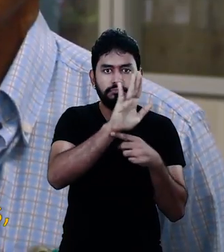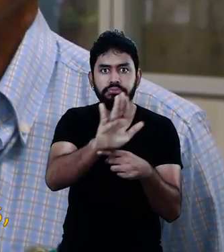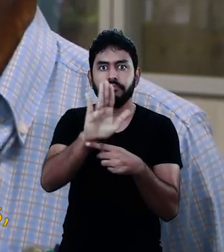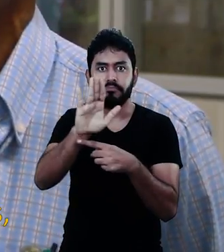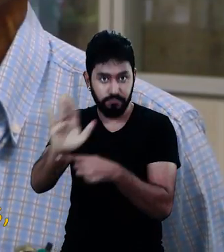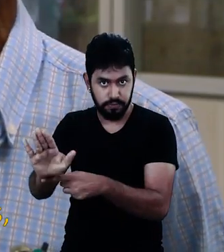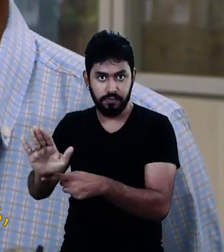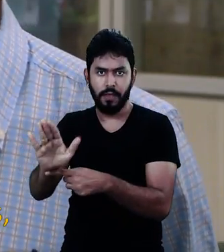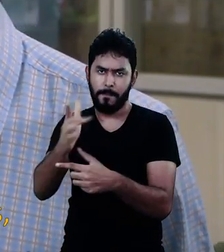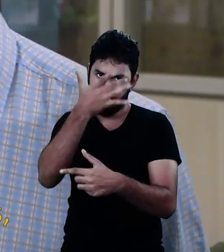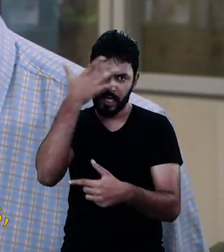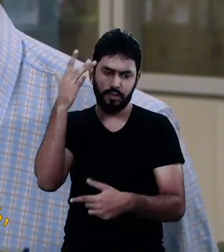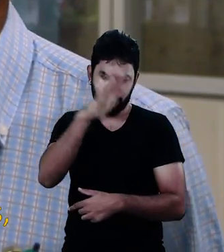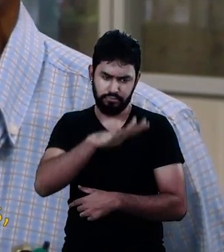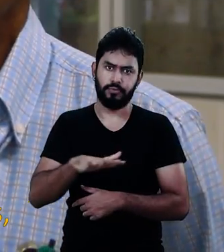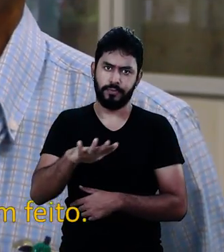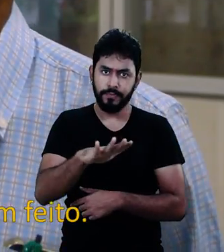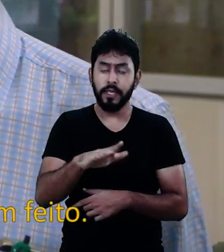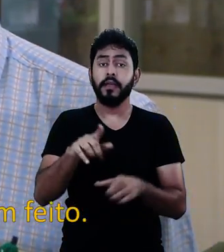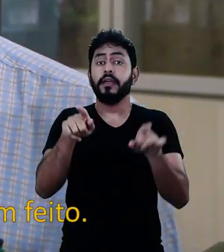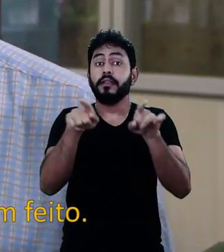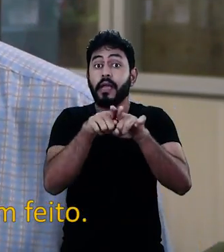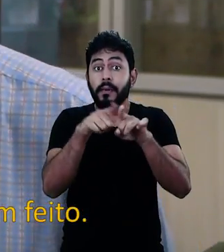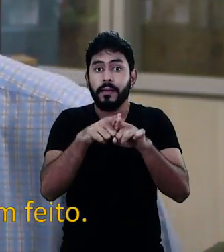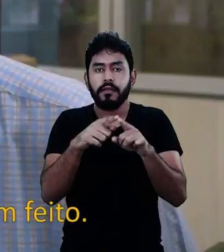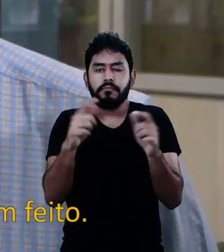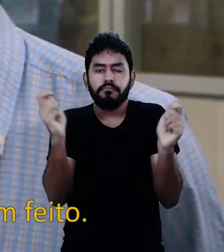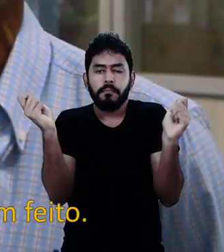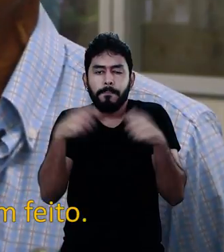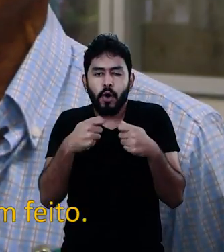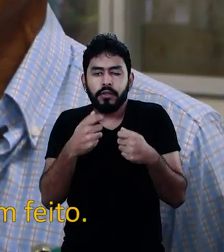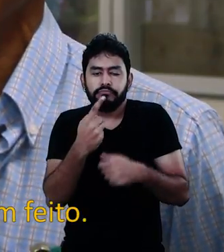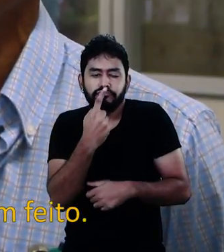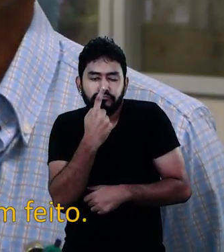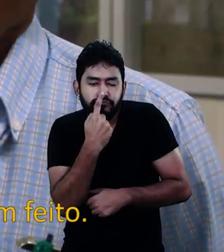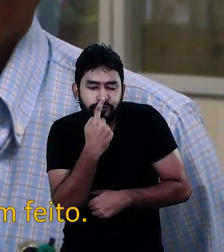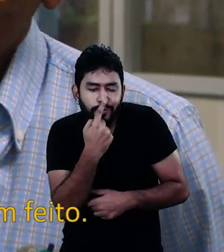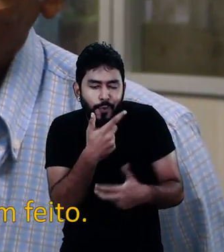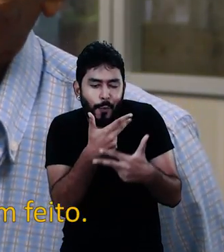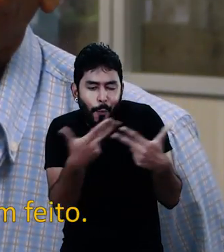para que possa ajudar os outros, fazer aquilo que você gosta